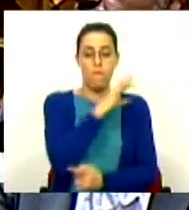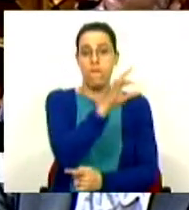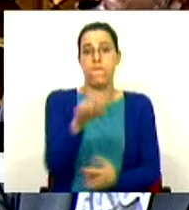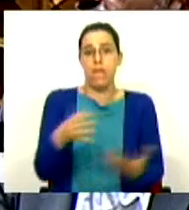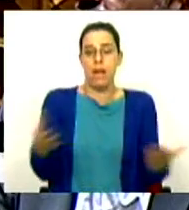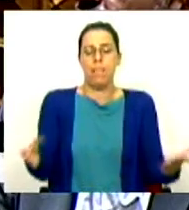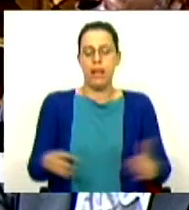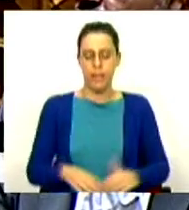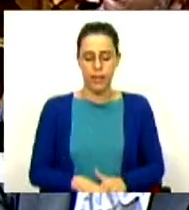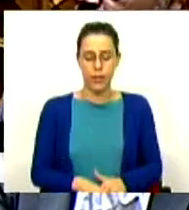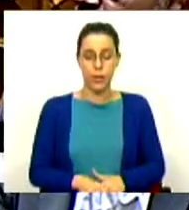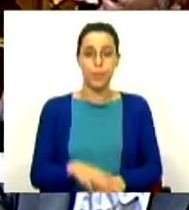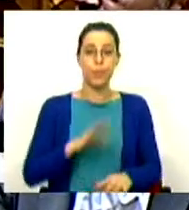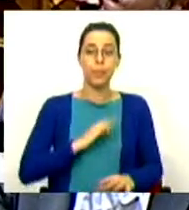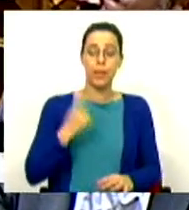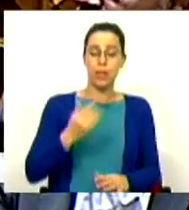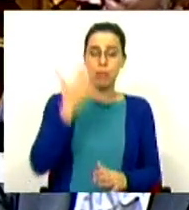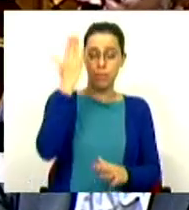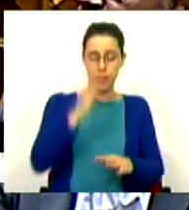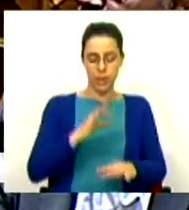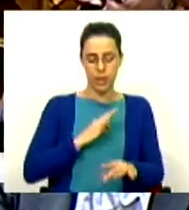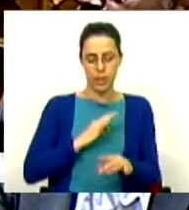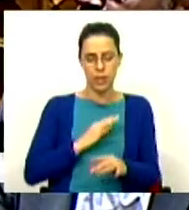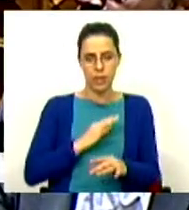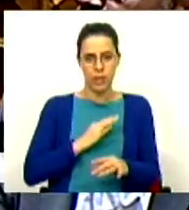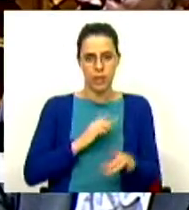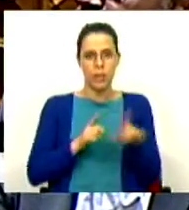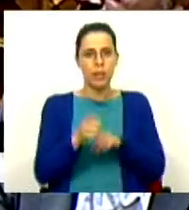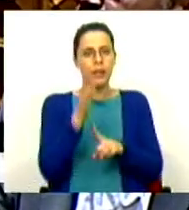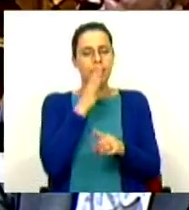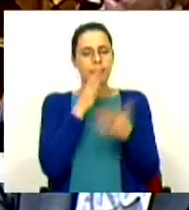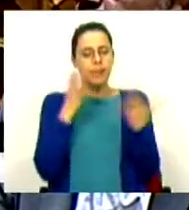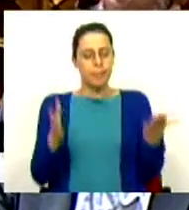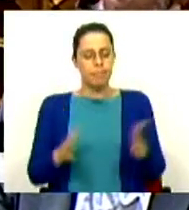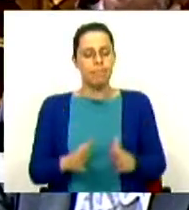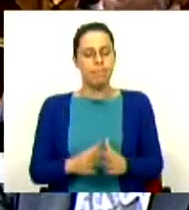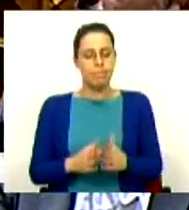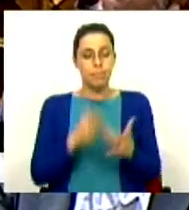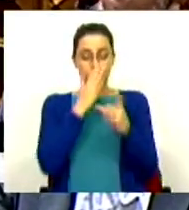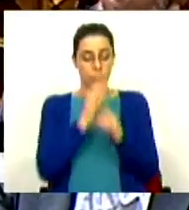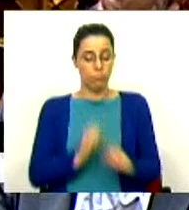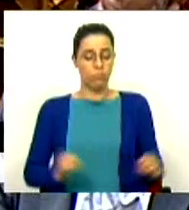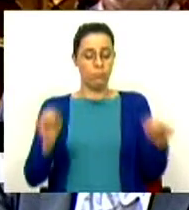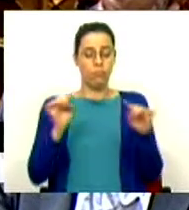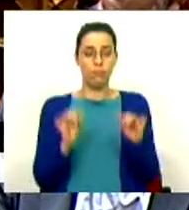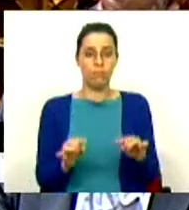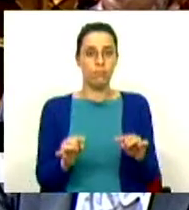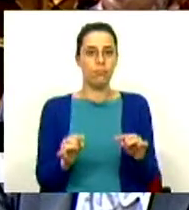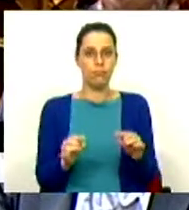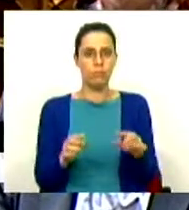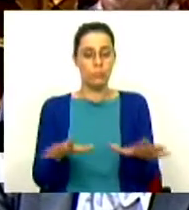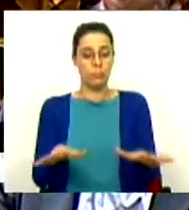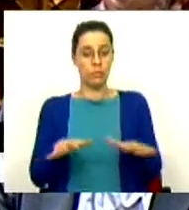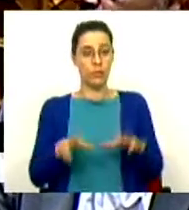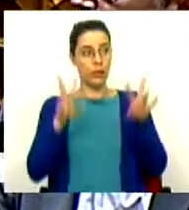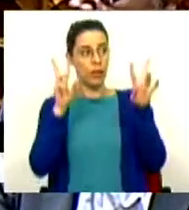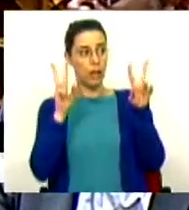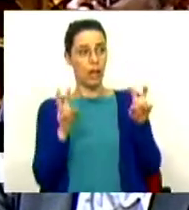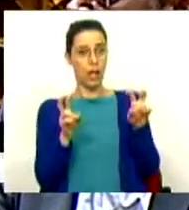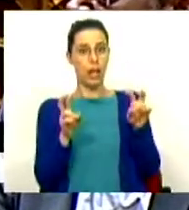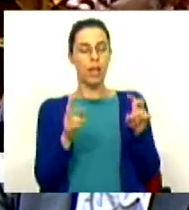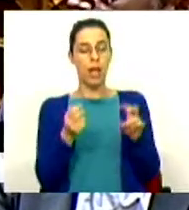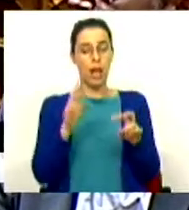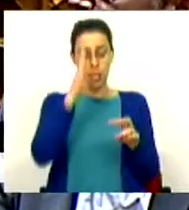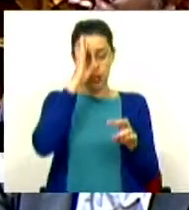famílias. Sr. Presidente, senhores deputados, ninguém aqui tem um monopólio dos assuntos respeitantes